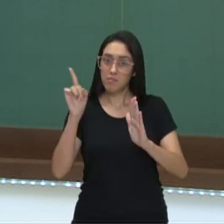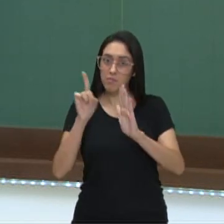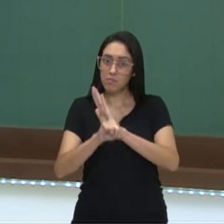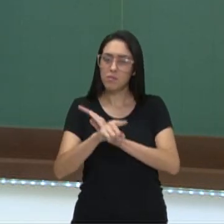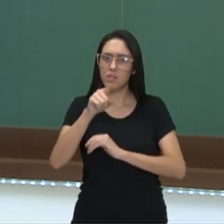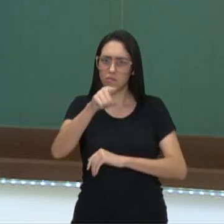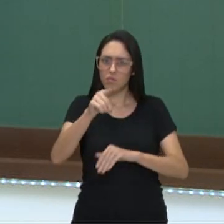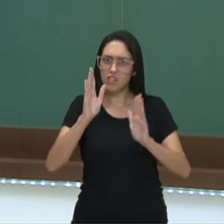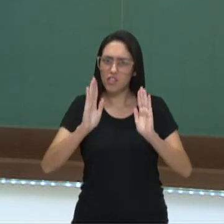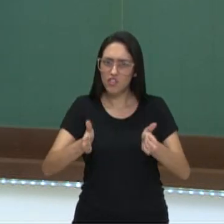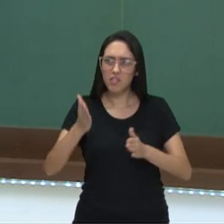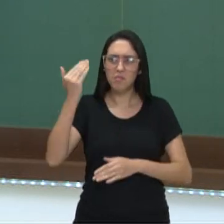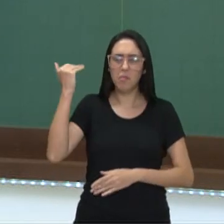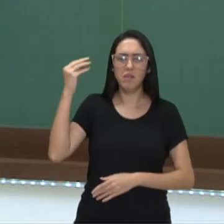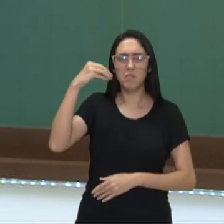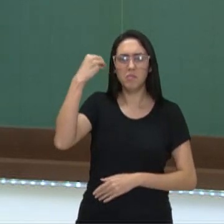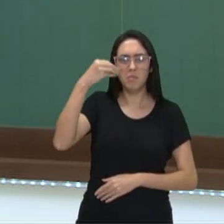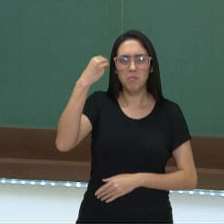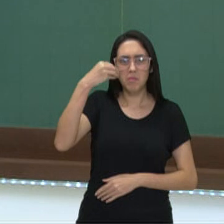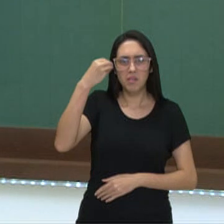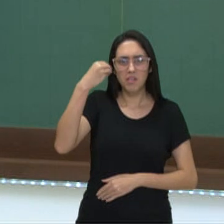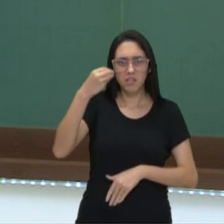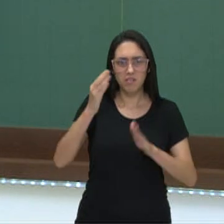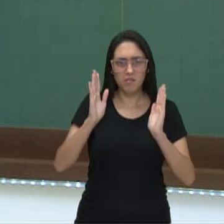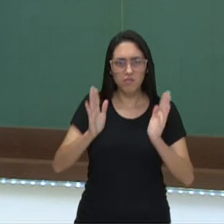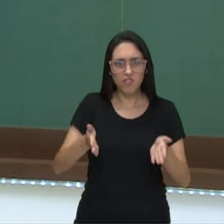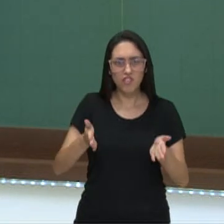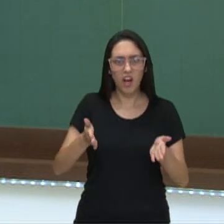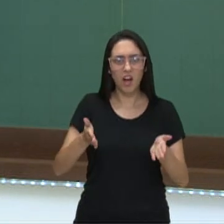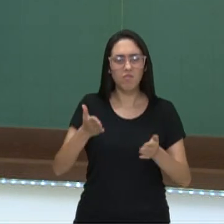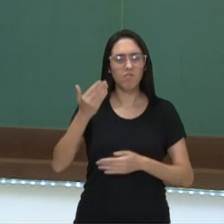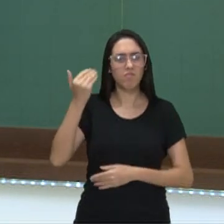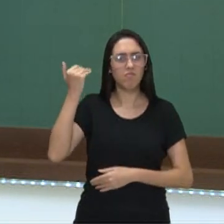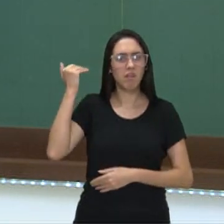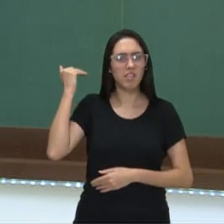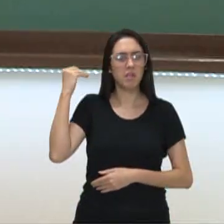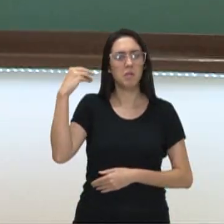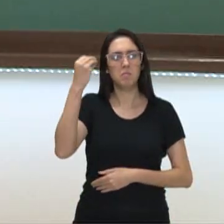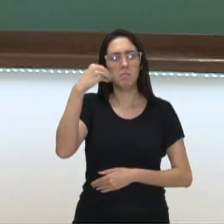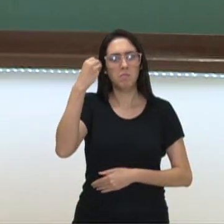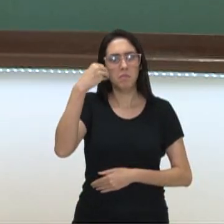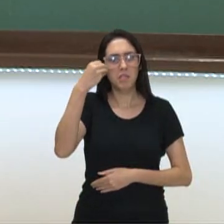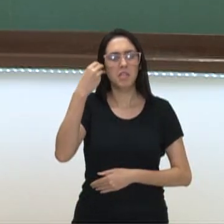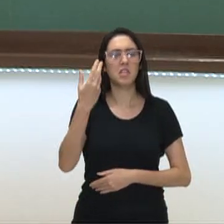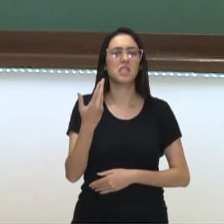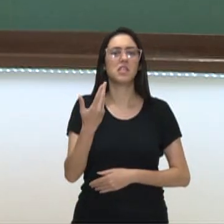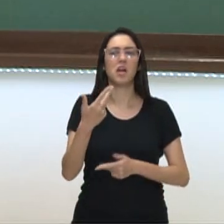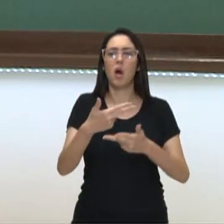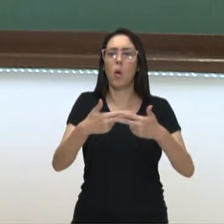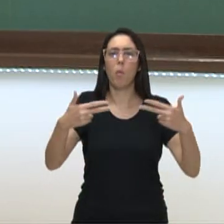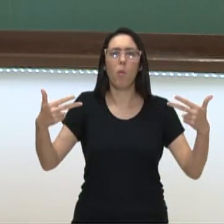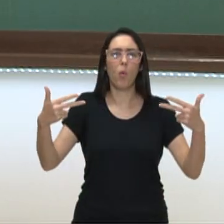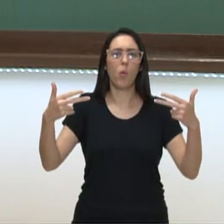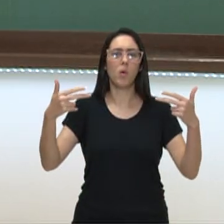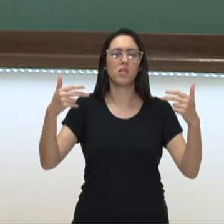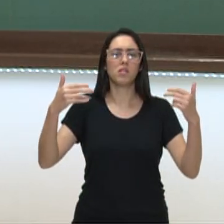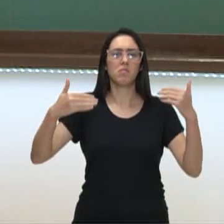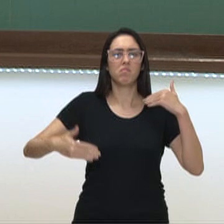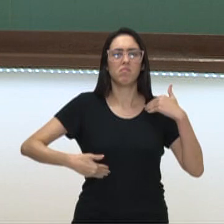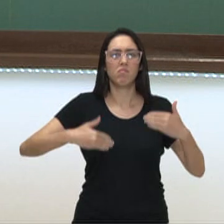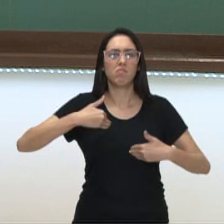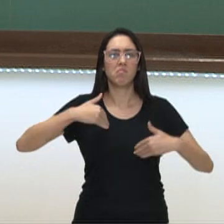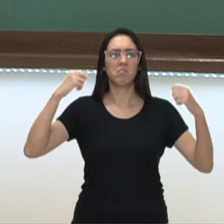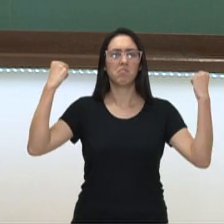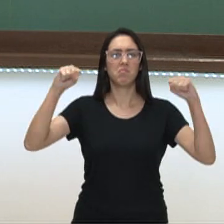já praticou, né? Já teve uma experiência com alguma atividade corporal de